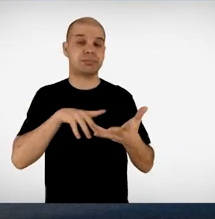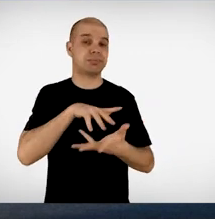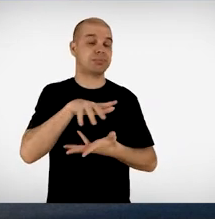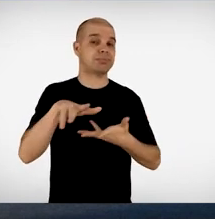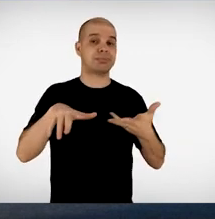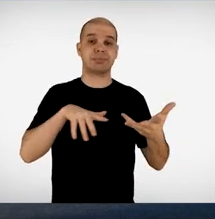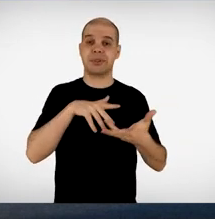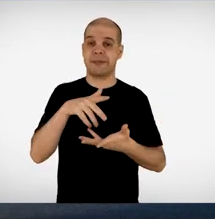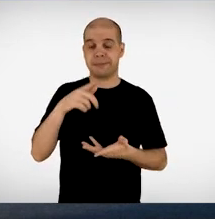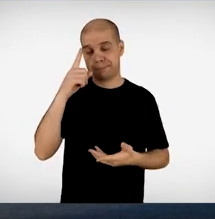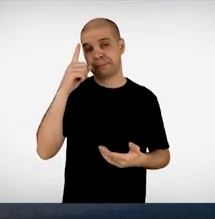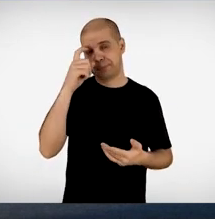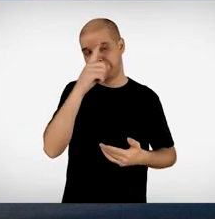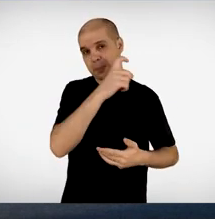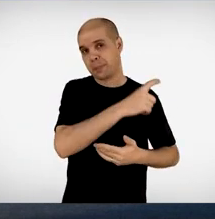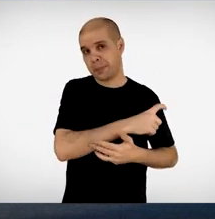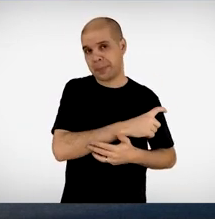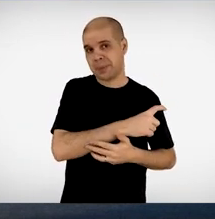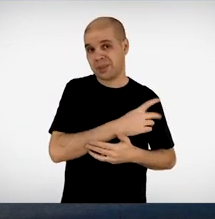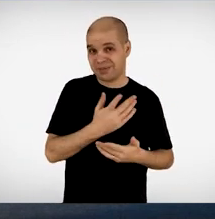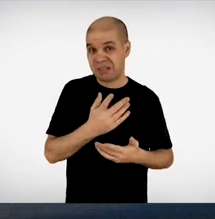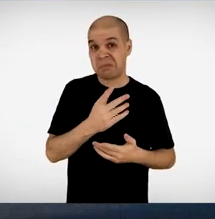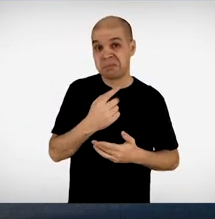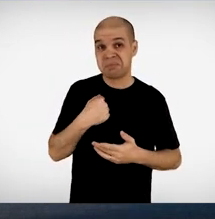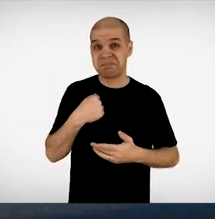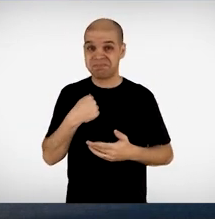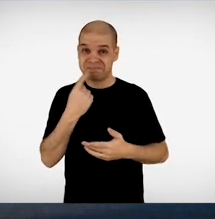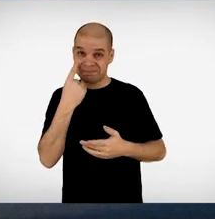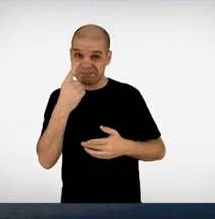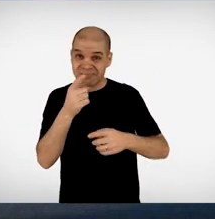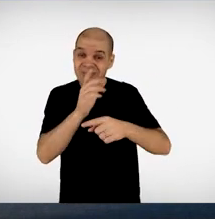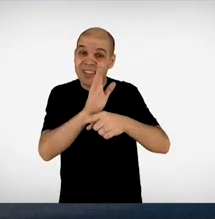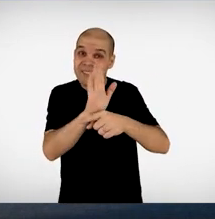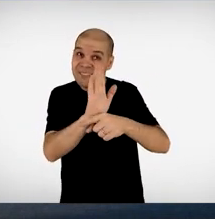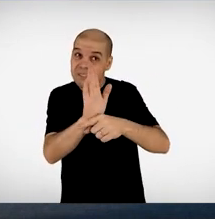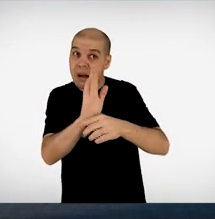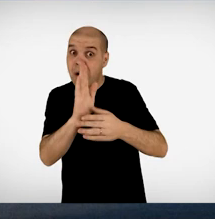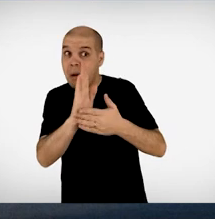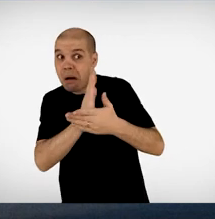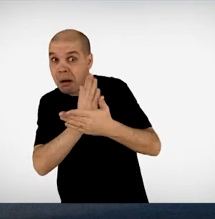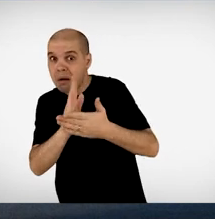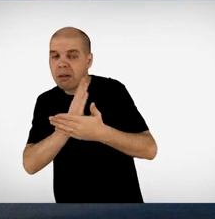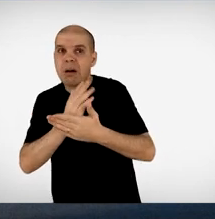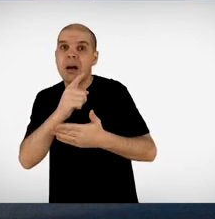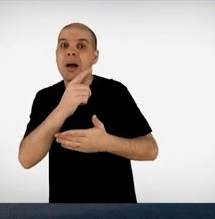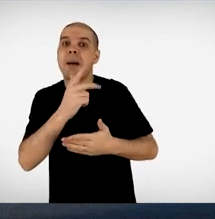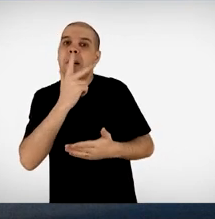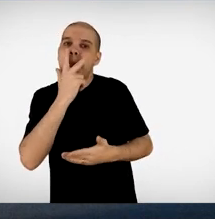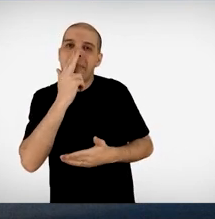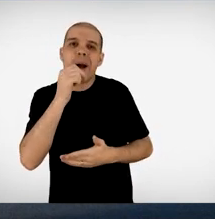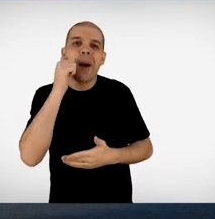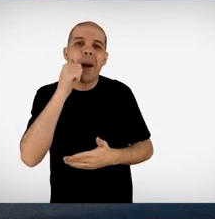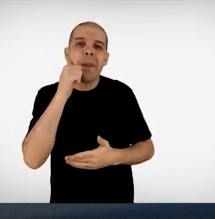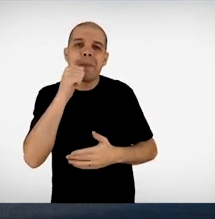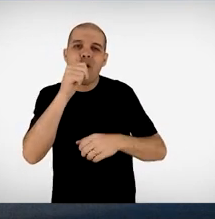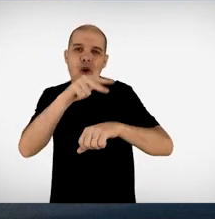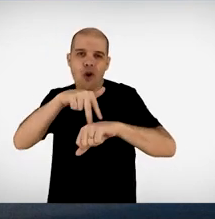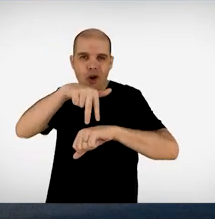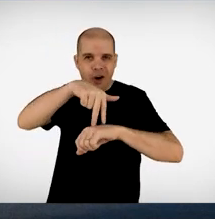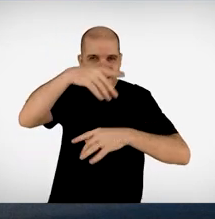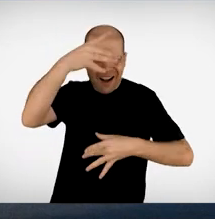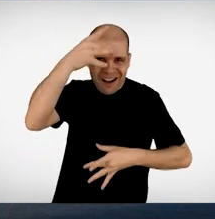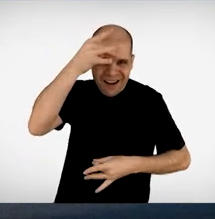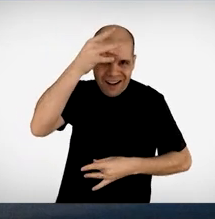cabeça nesses personagens femininos que vão do infantil até parecerem maléfica nas suas